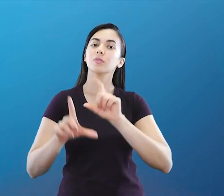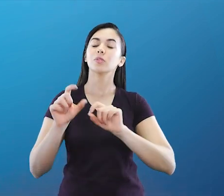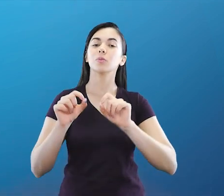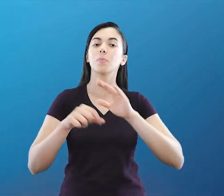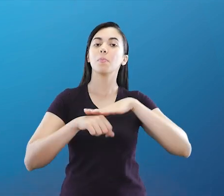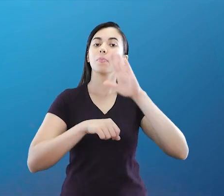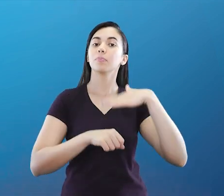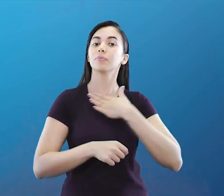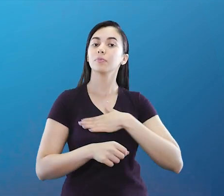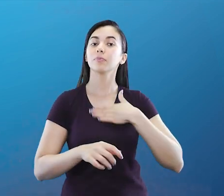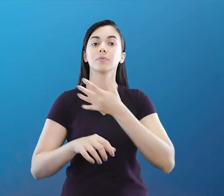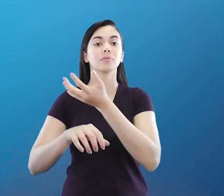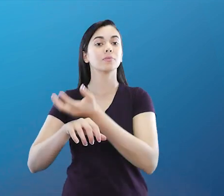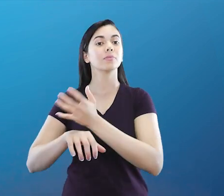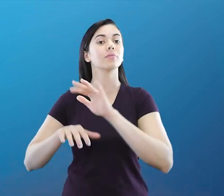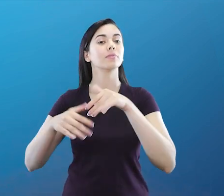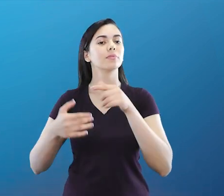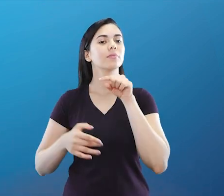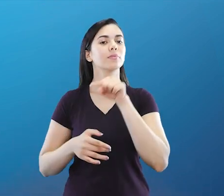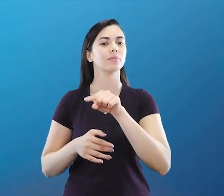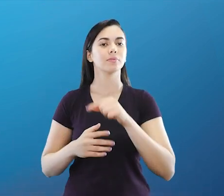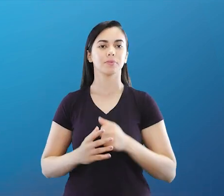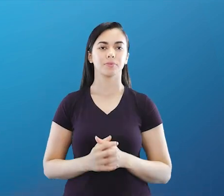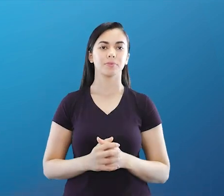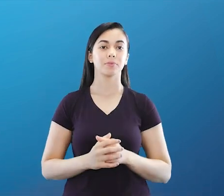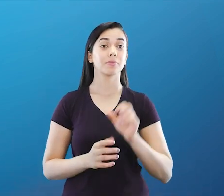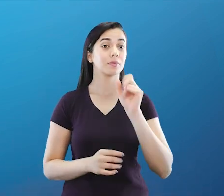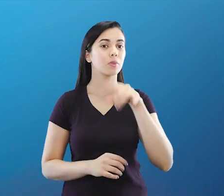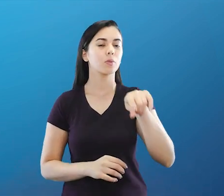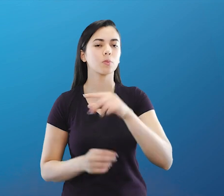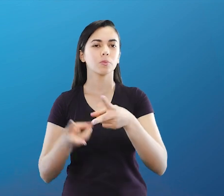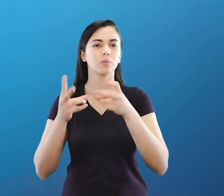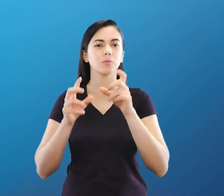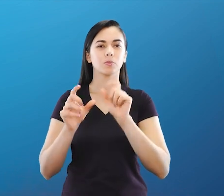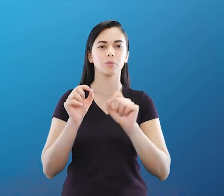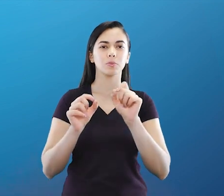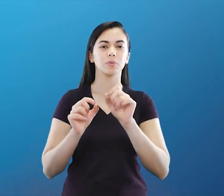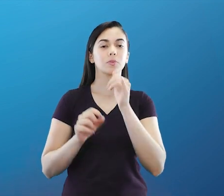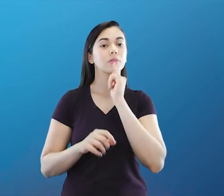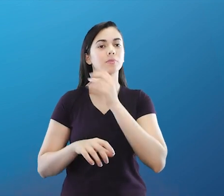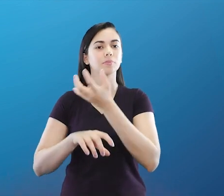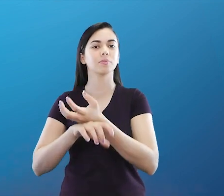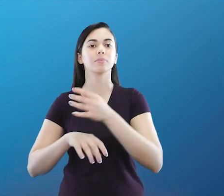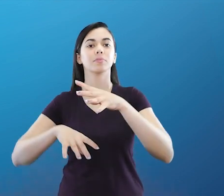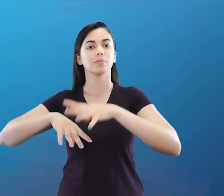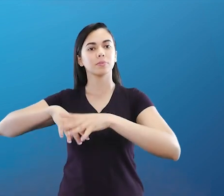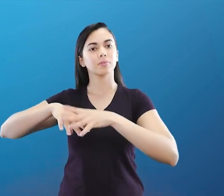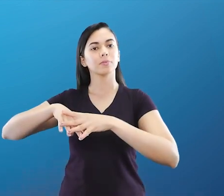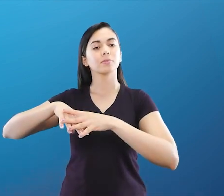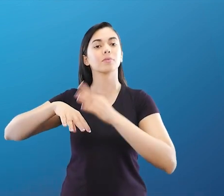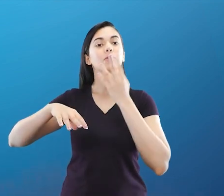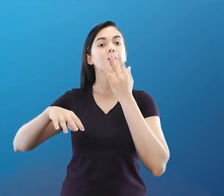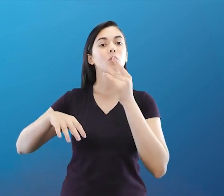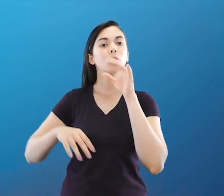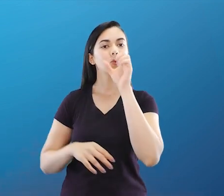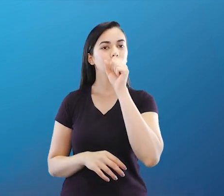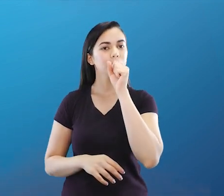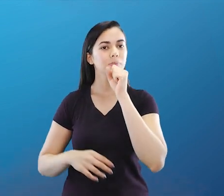prefere aquela disciplina. Se você observar, nós temos a matemática na cor